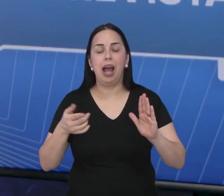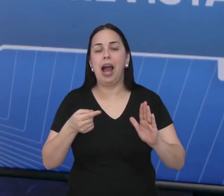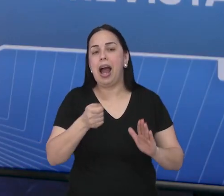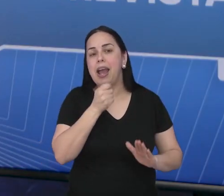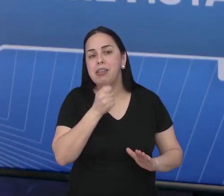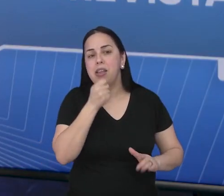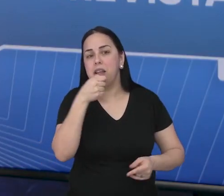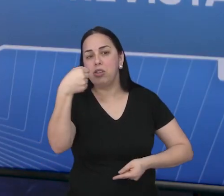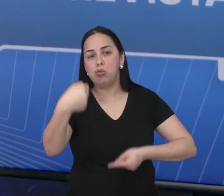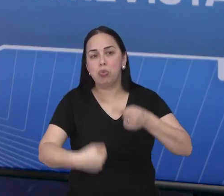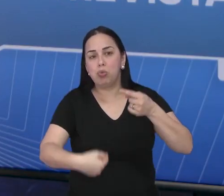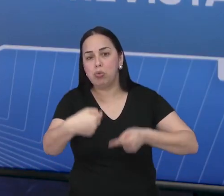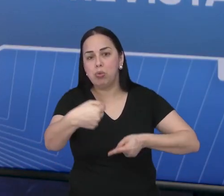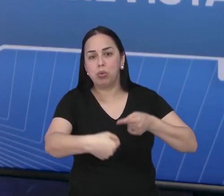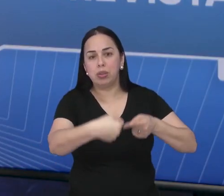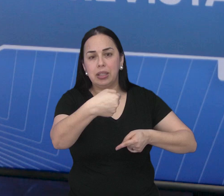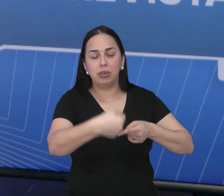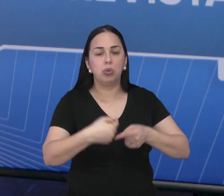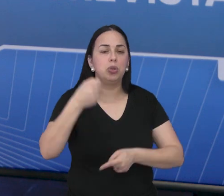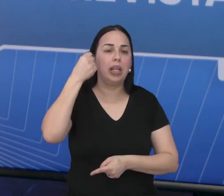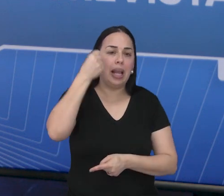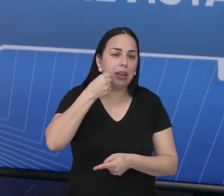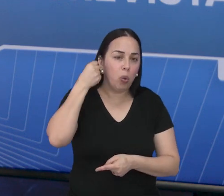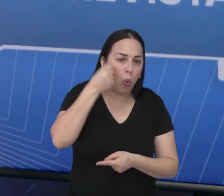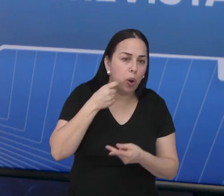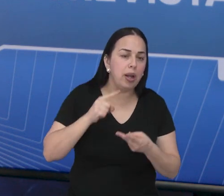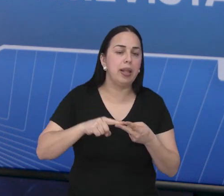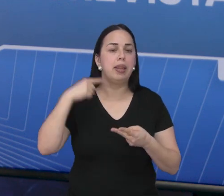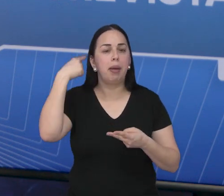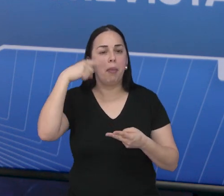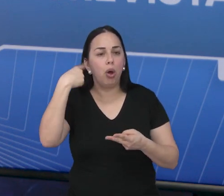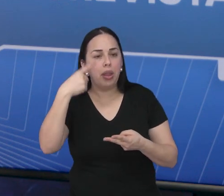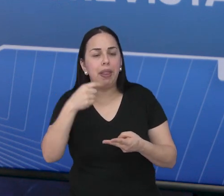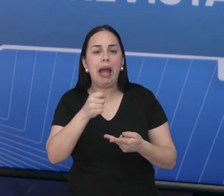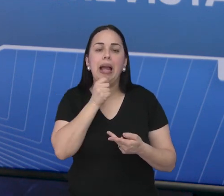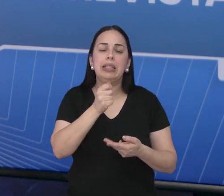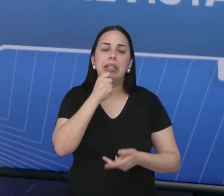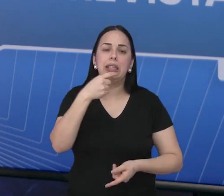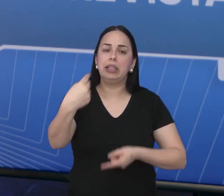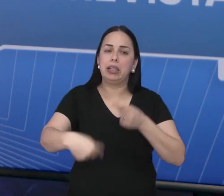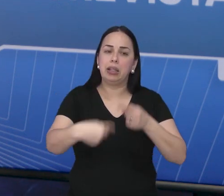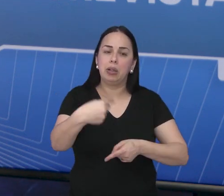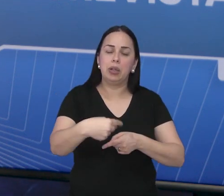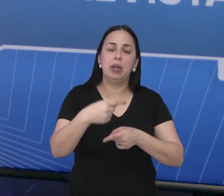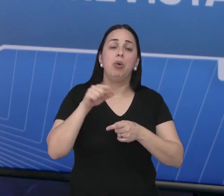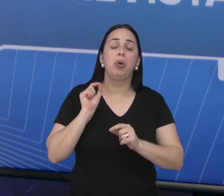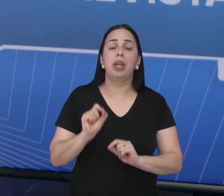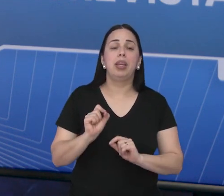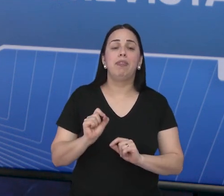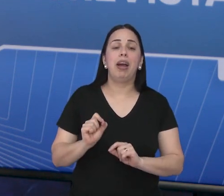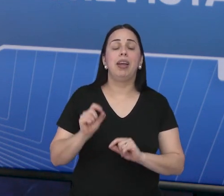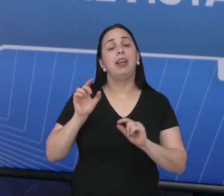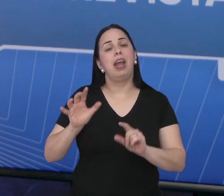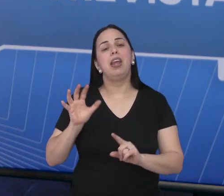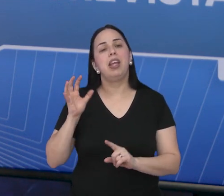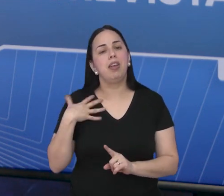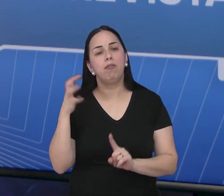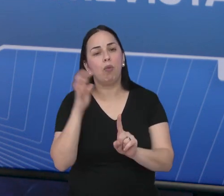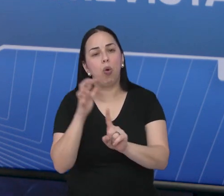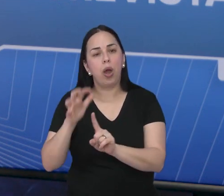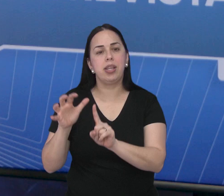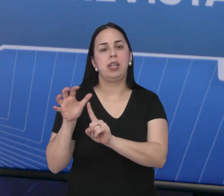está sendo... alguns senadores e deputados eles ainda estão discutindo como essa mudança vai ser interferida. Então, ela ainda não foi